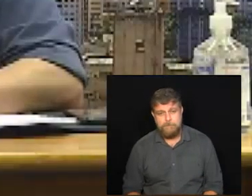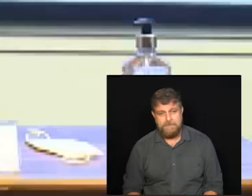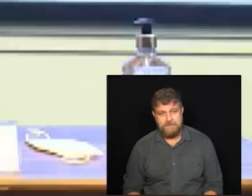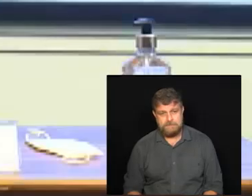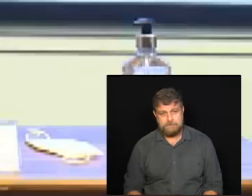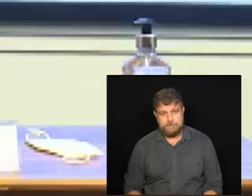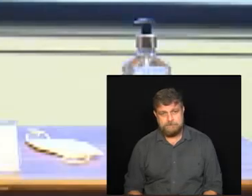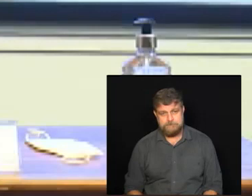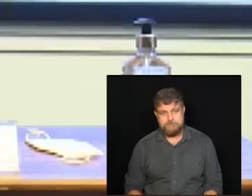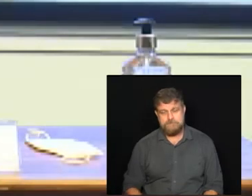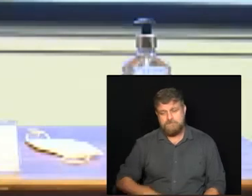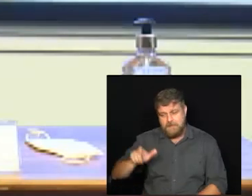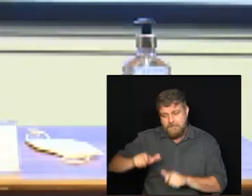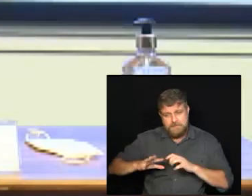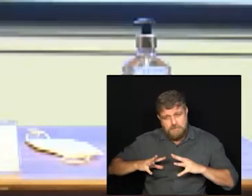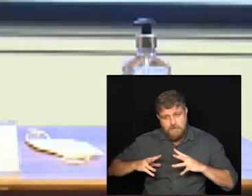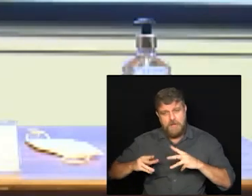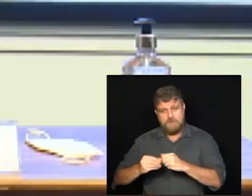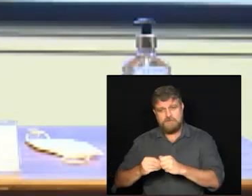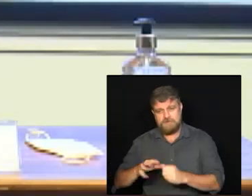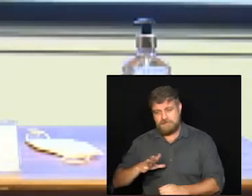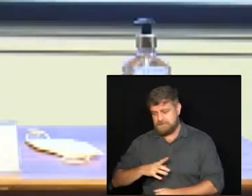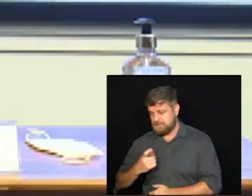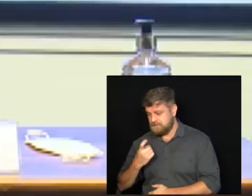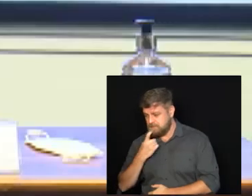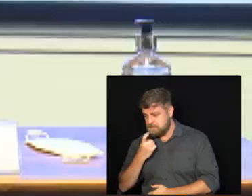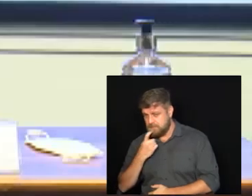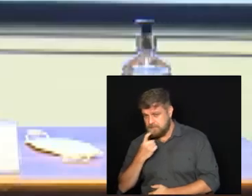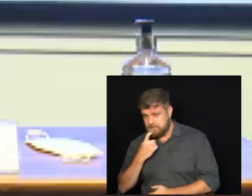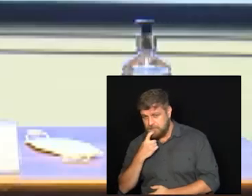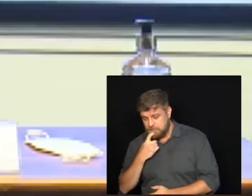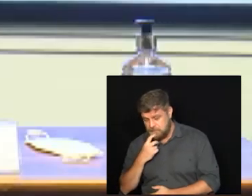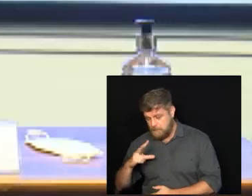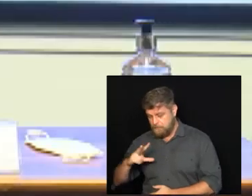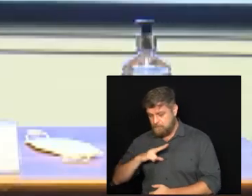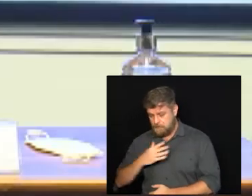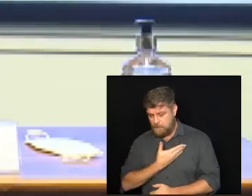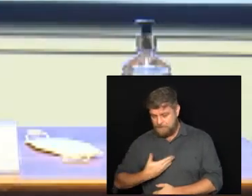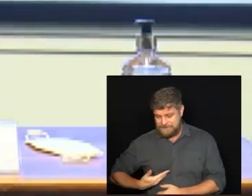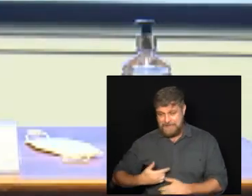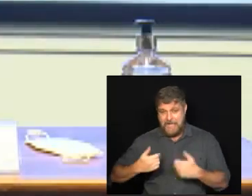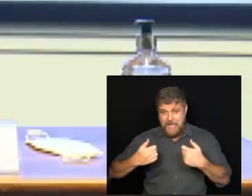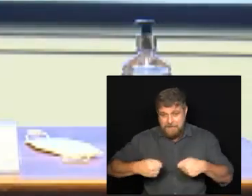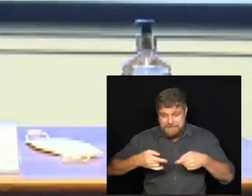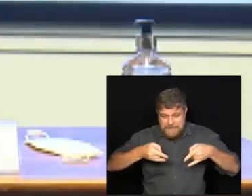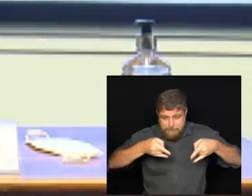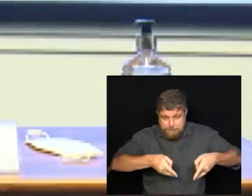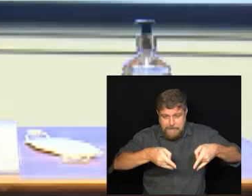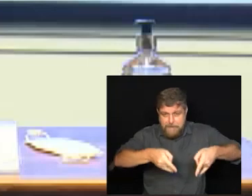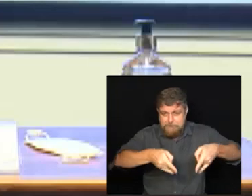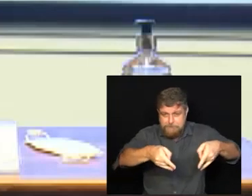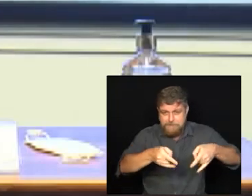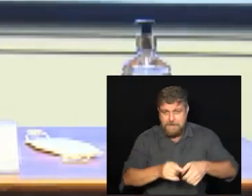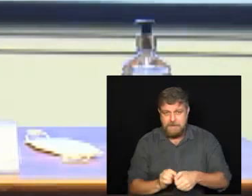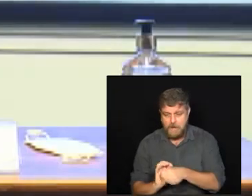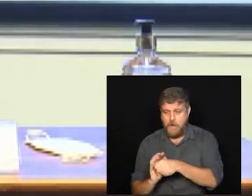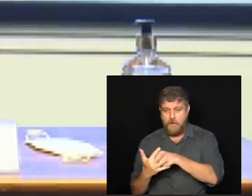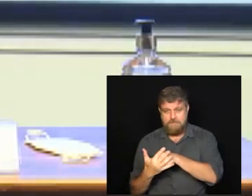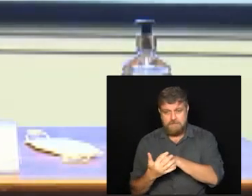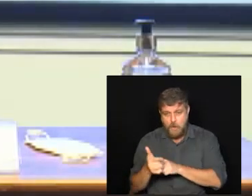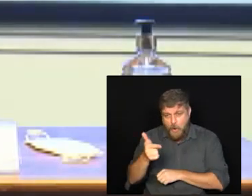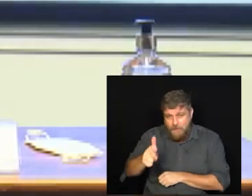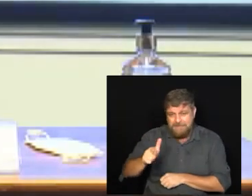Todo morador de Campinas hoje, tanto do público como privado, se necessitar de leito não Covid,